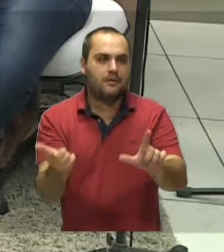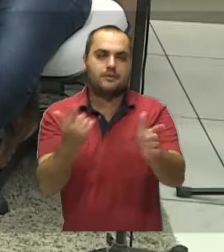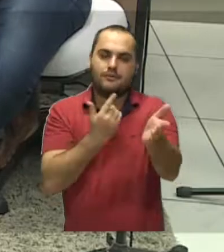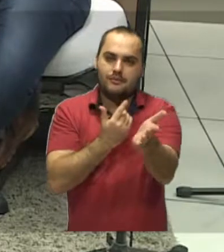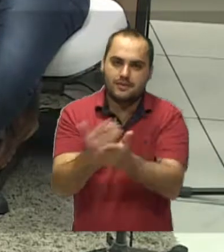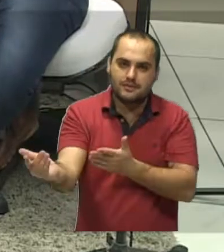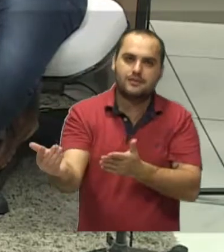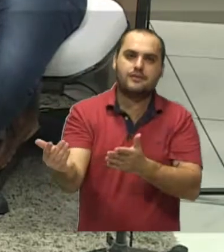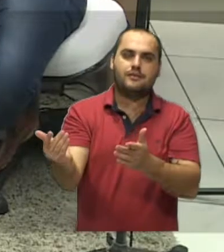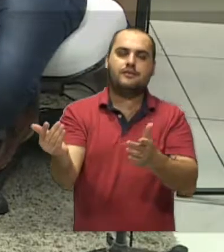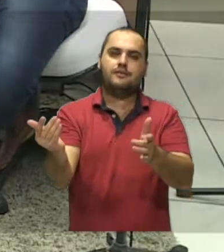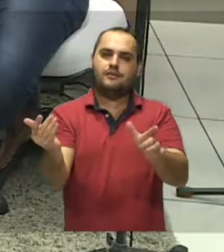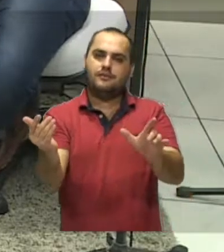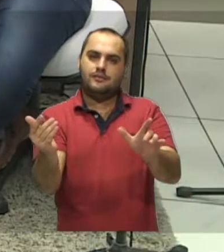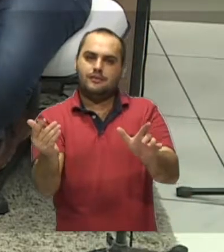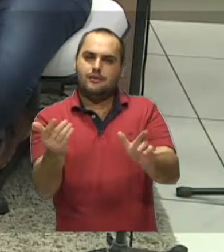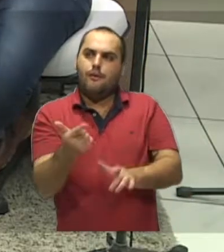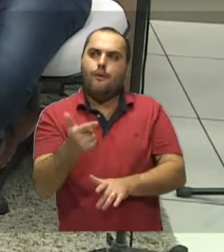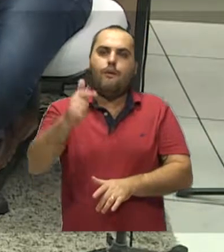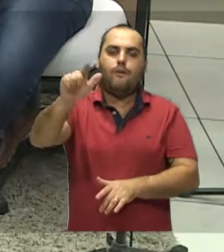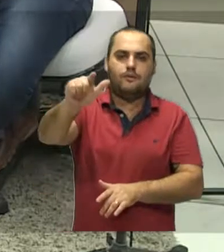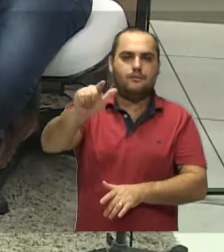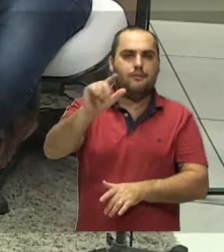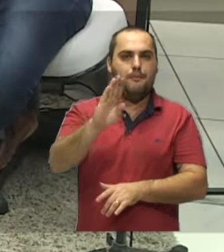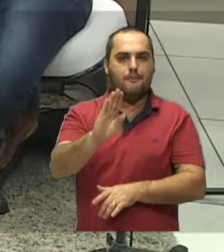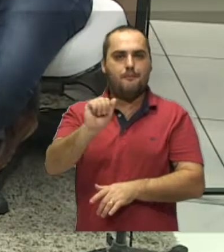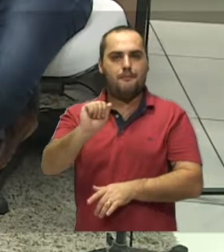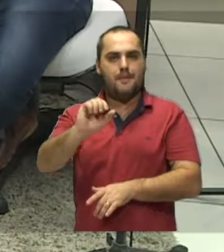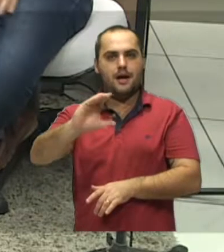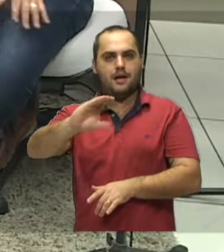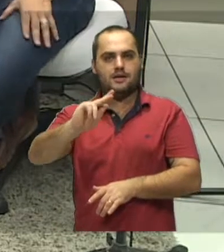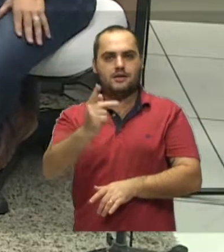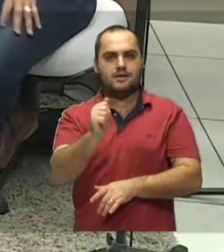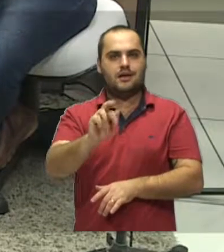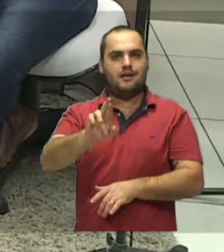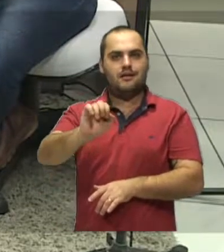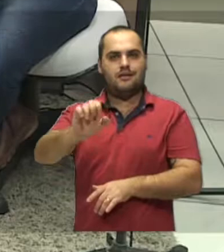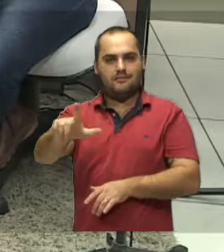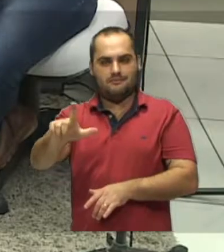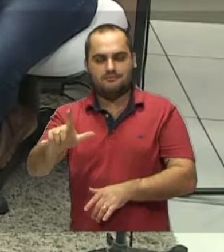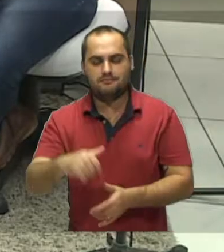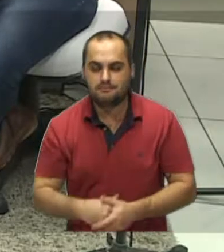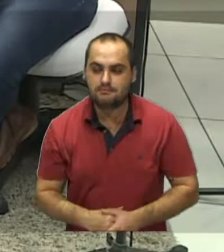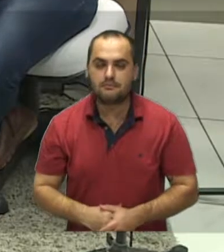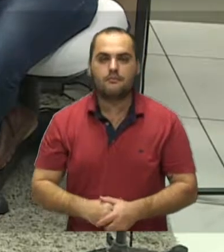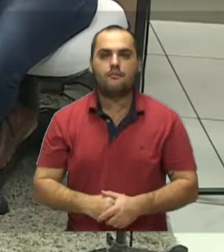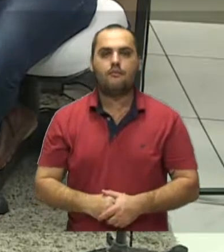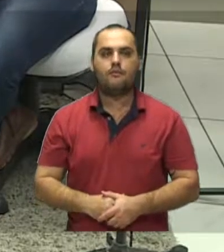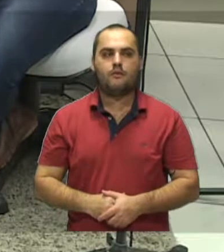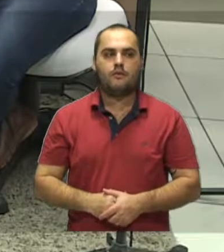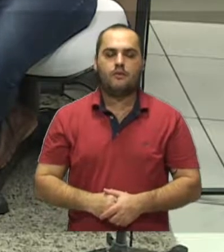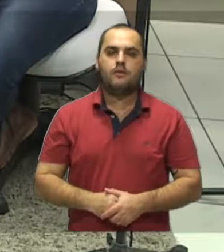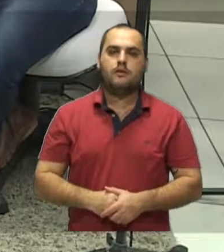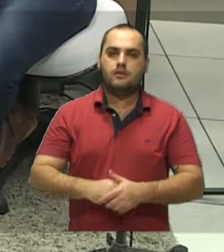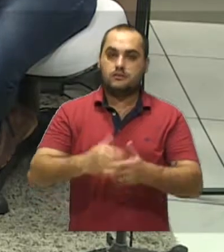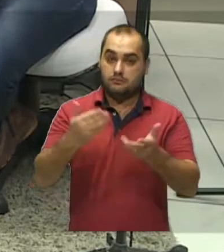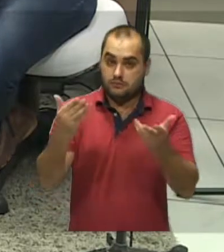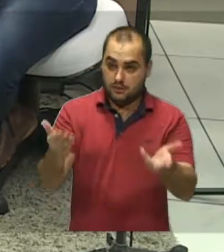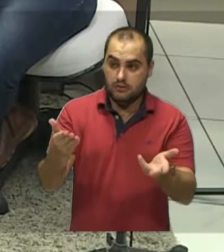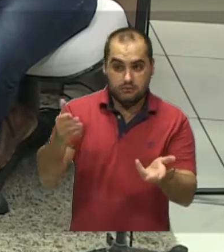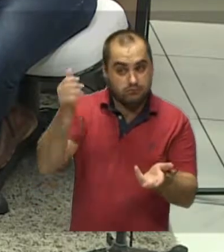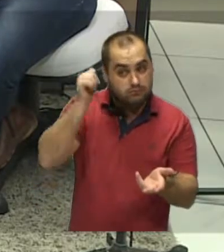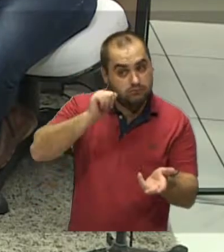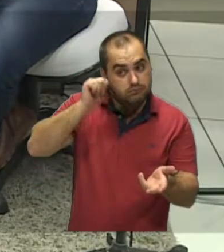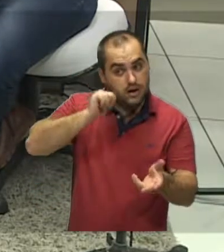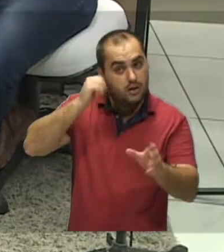bastante o professor de música, né? Mas o bacharelado, ele forma o músico em si, né? E aí, a Mônica Uriarte, que é a coordenadora do curso,